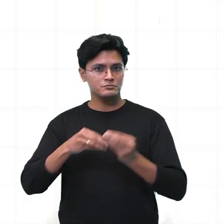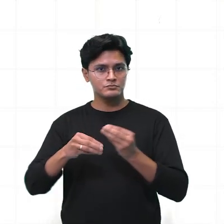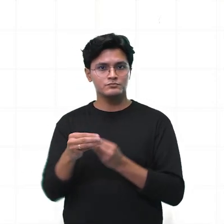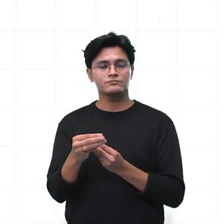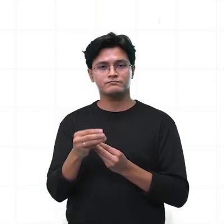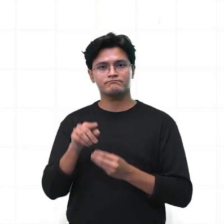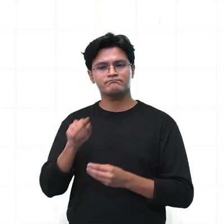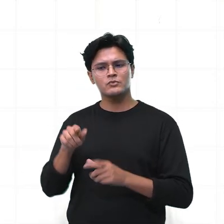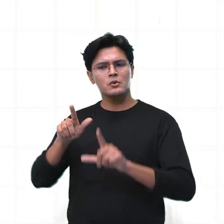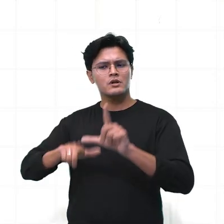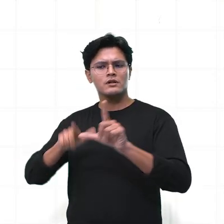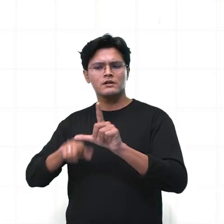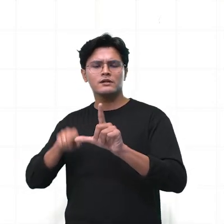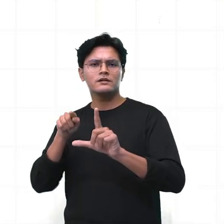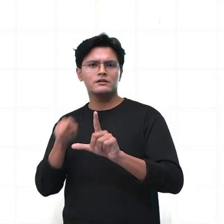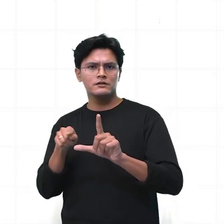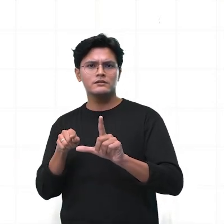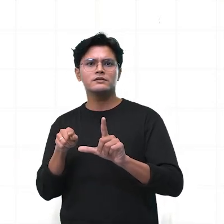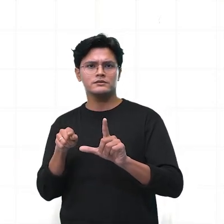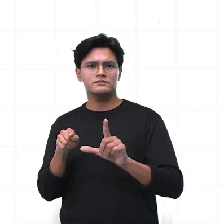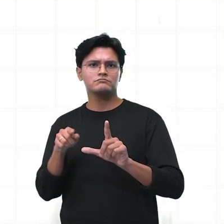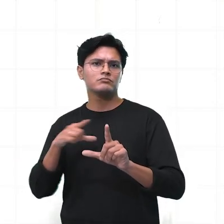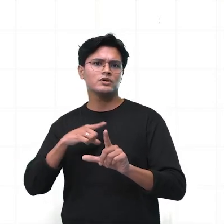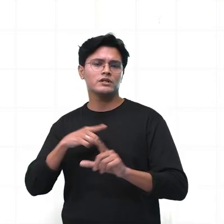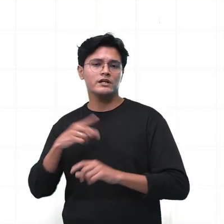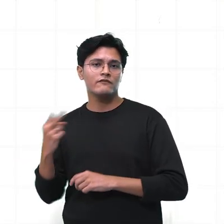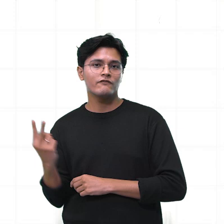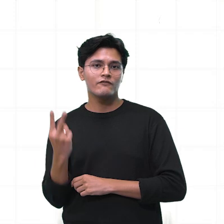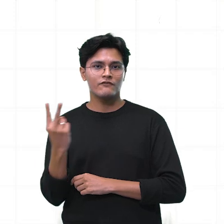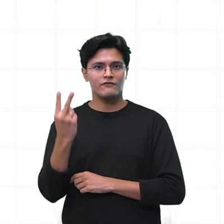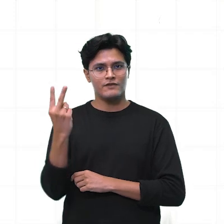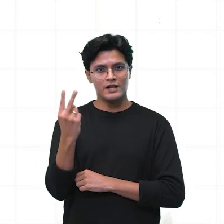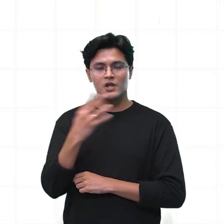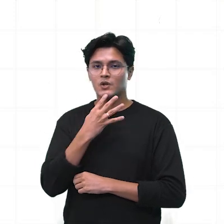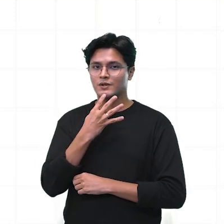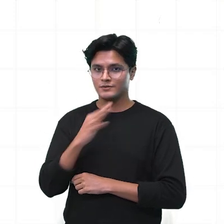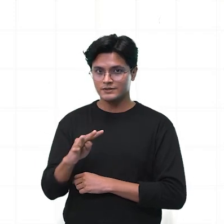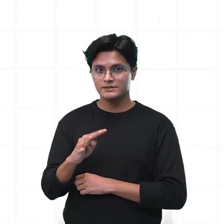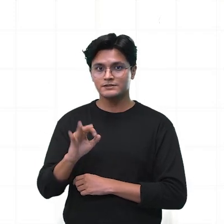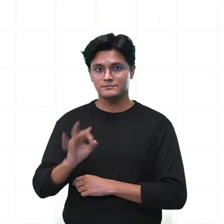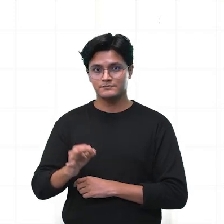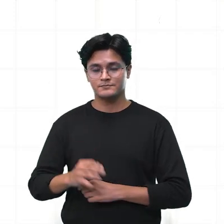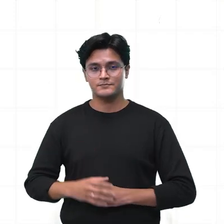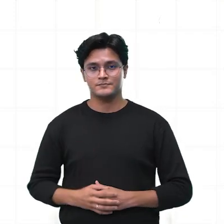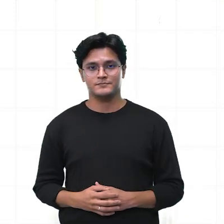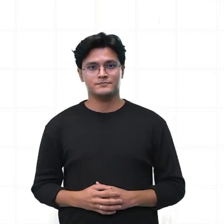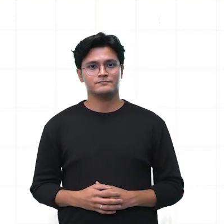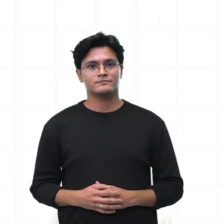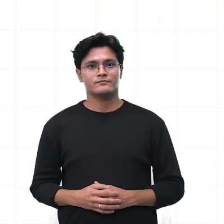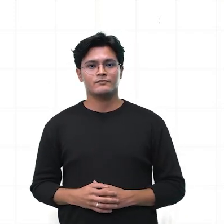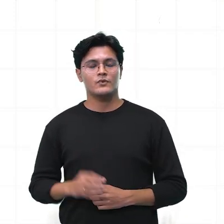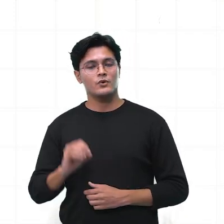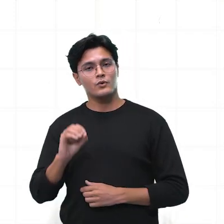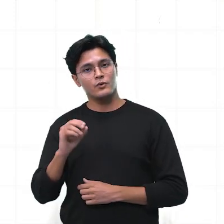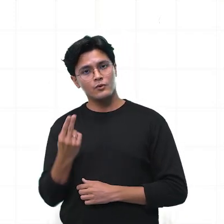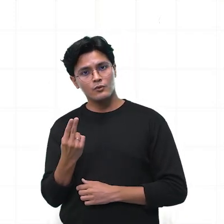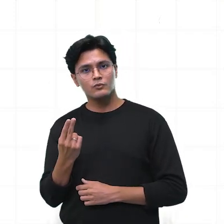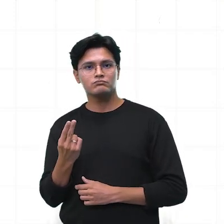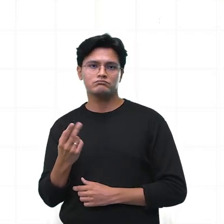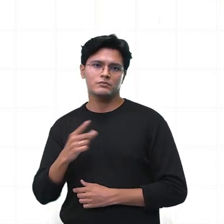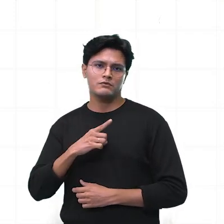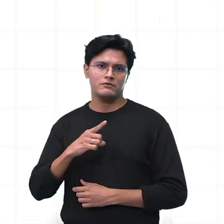utilizadas para expressar valores desconhecidos ou valores que